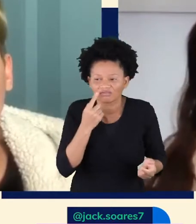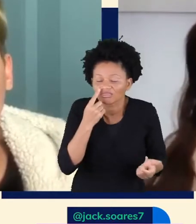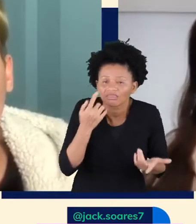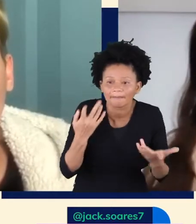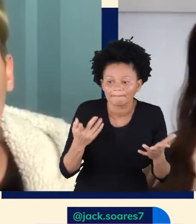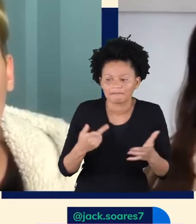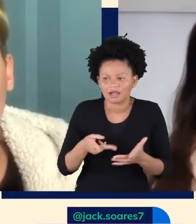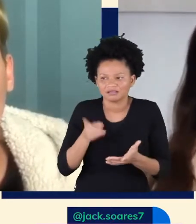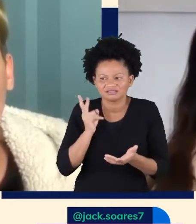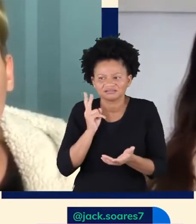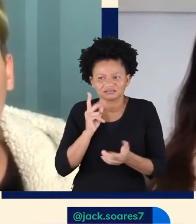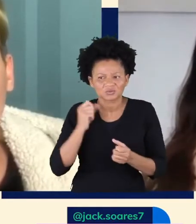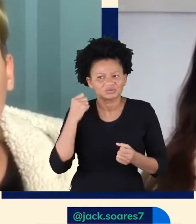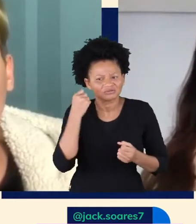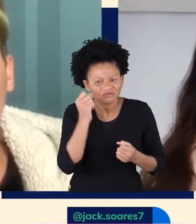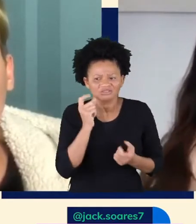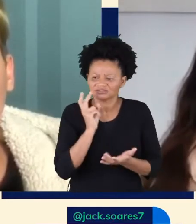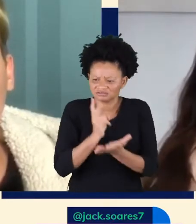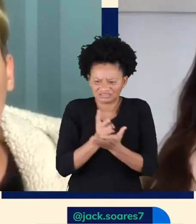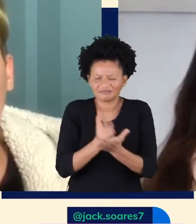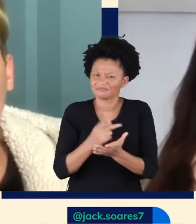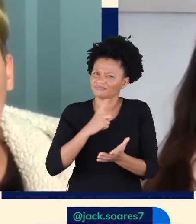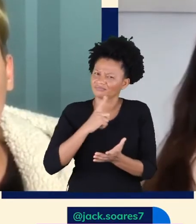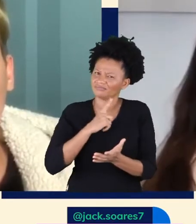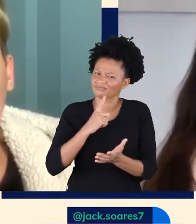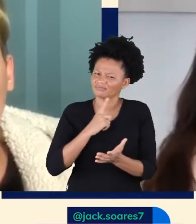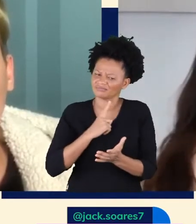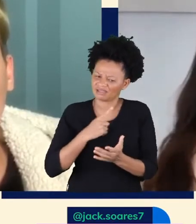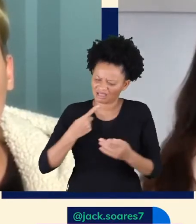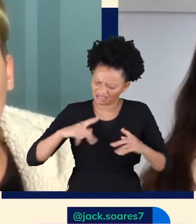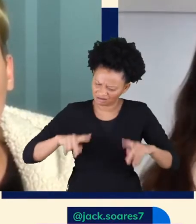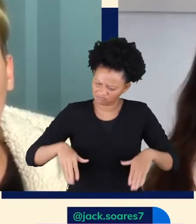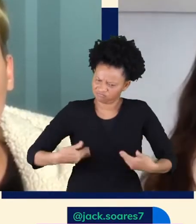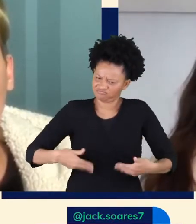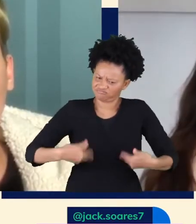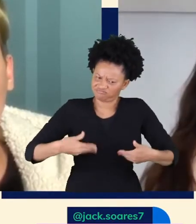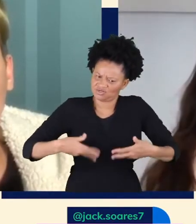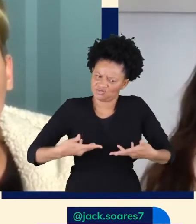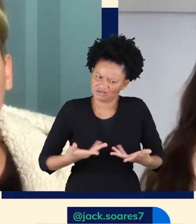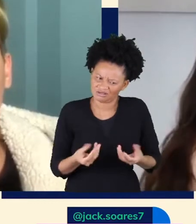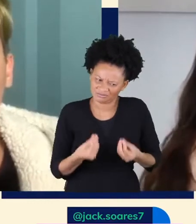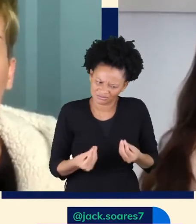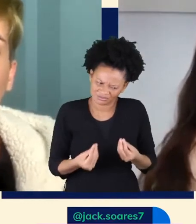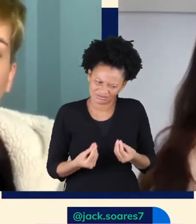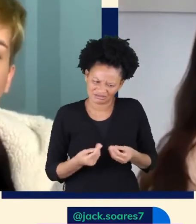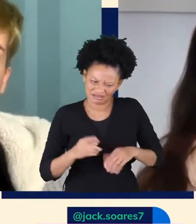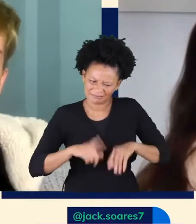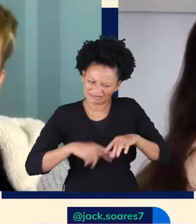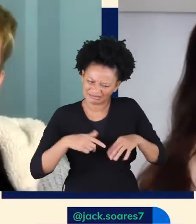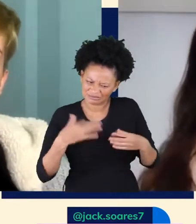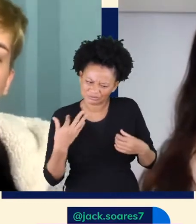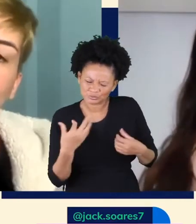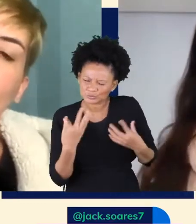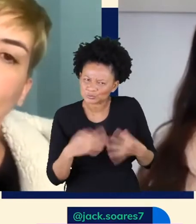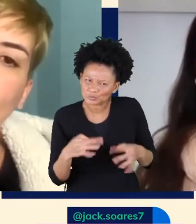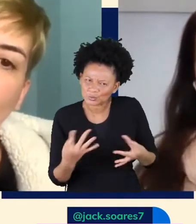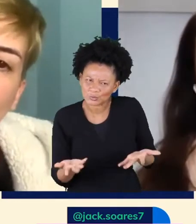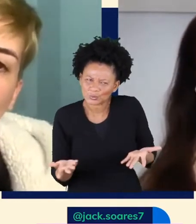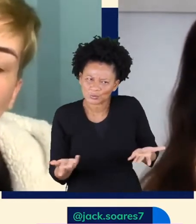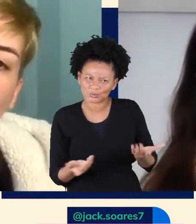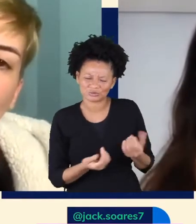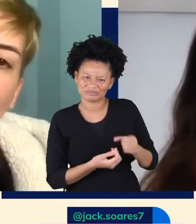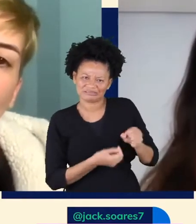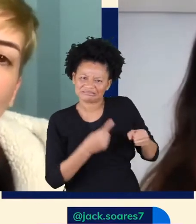como acontece no ouvido e nariz, como eu falei. Mas a criança insistir é algo que chama muita atenção, ela provocar essa dor e buscar